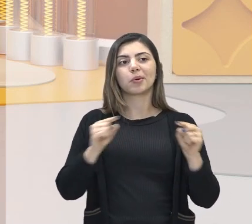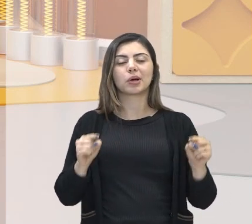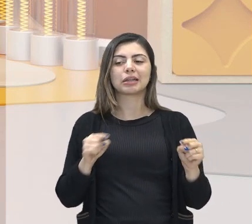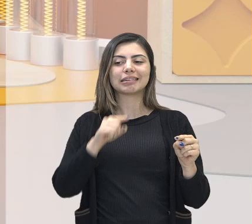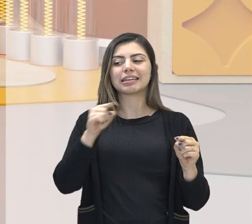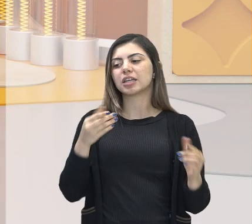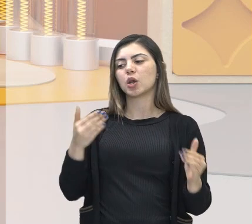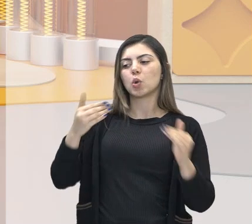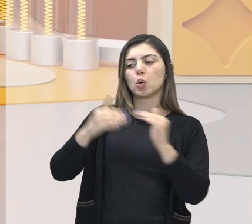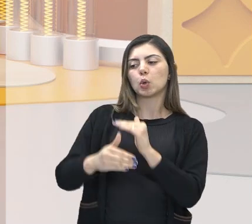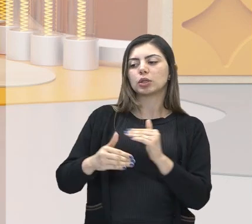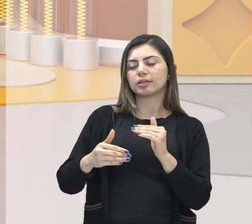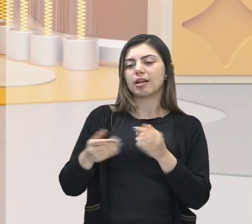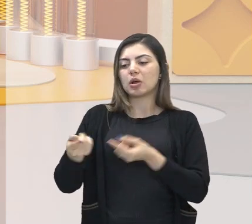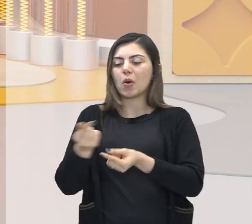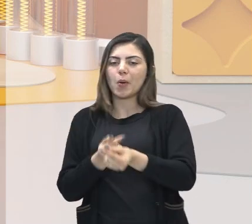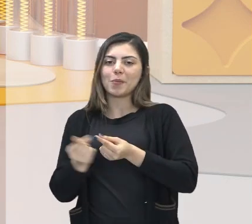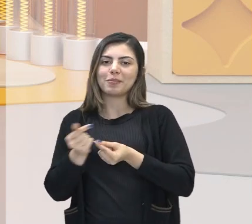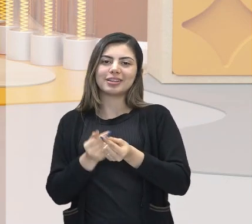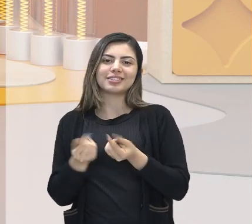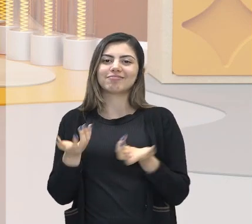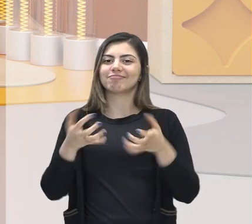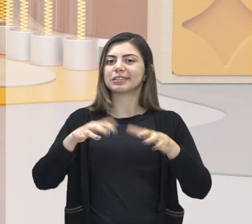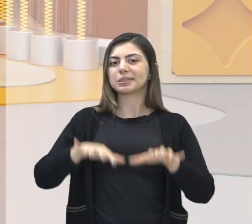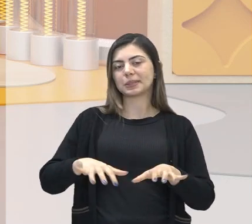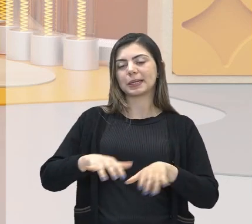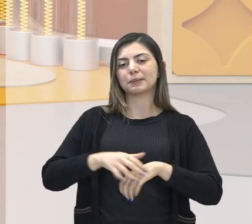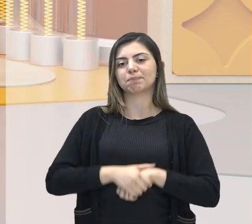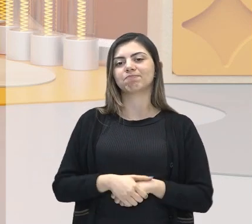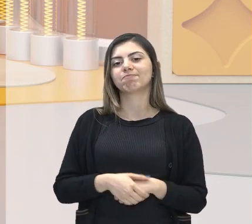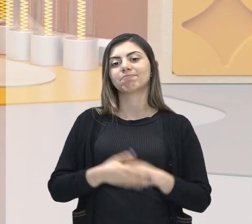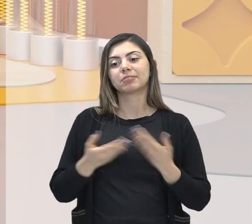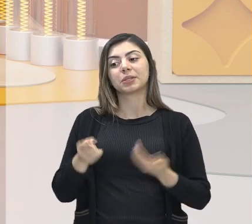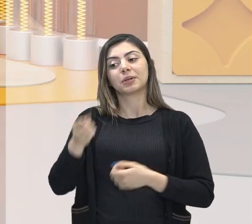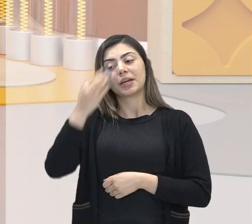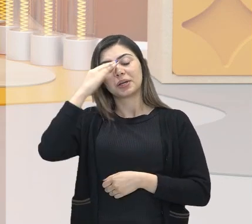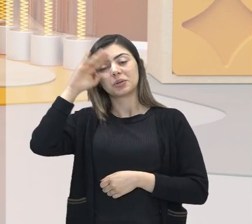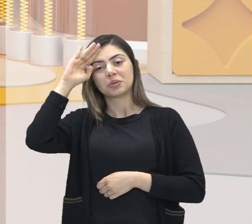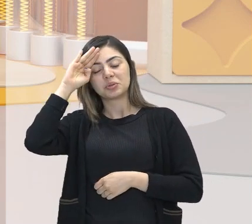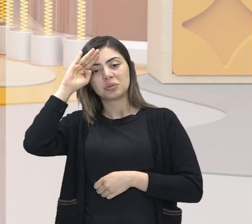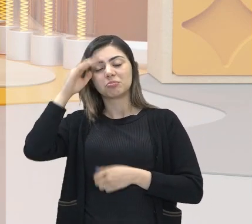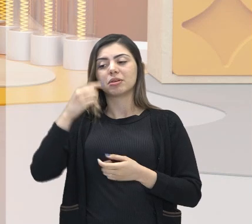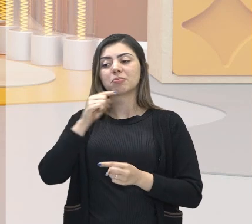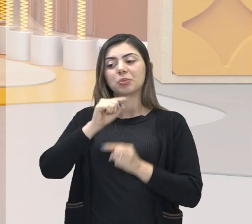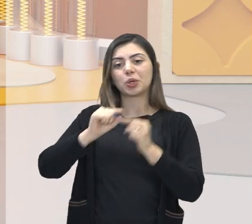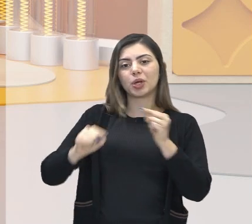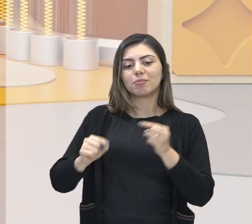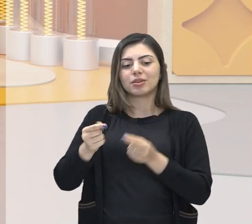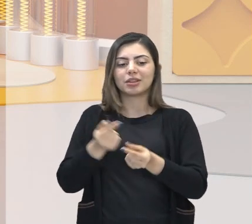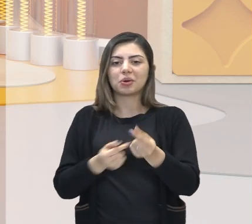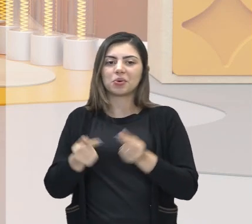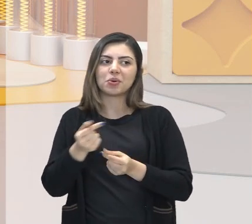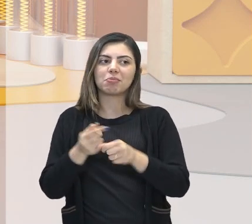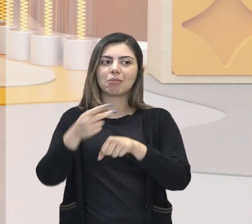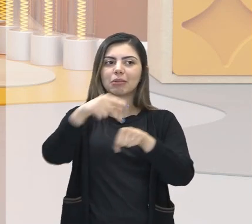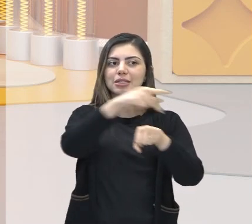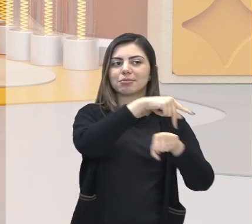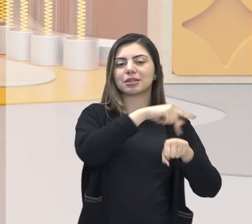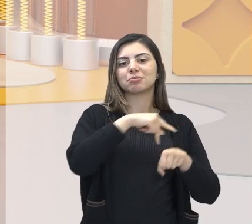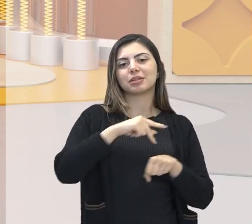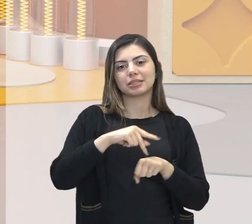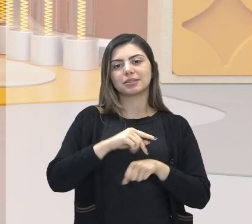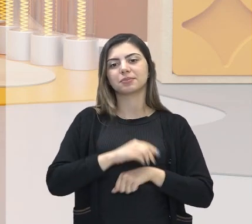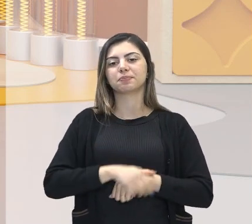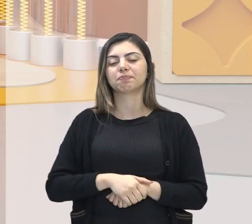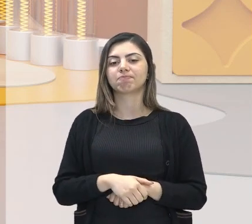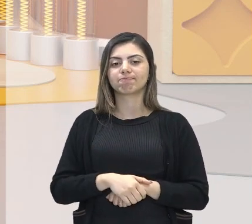embargo econômico, esse tipo de discussão, né, ele não foi para frente. Então Cuba continua isolado do ponto de vista econômico com os Estados